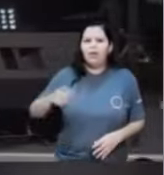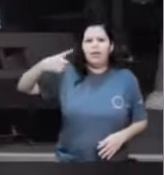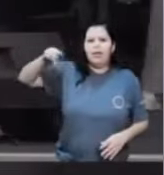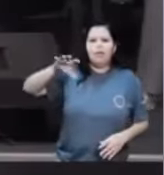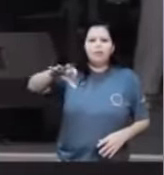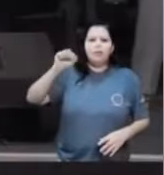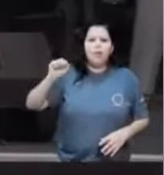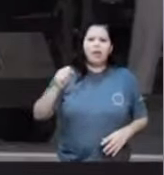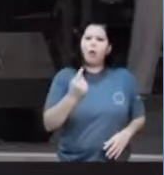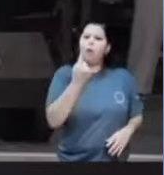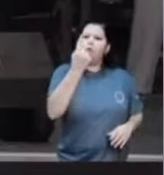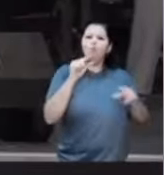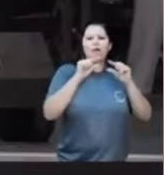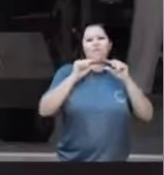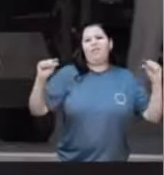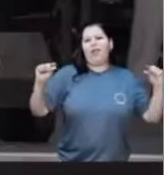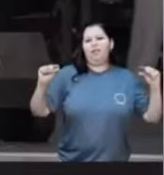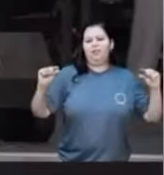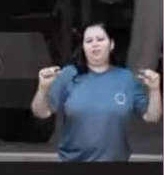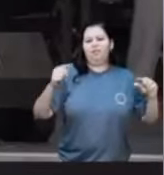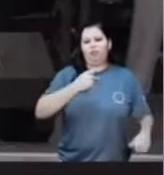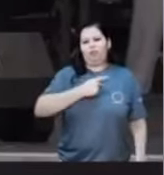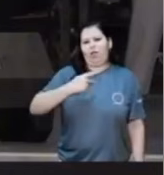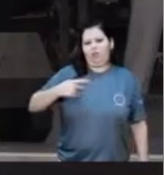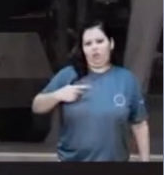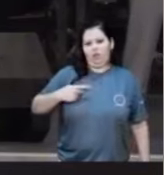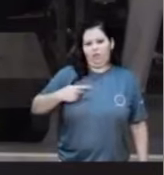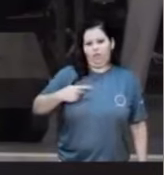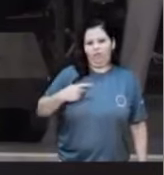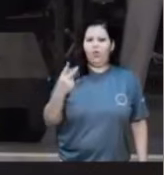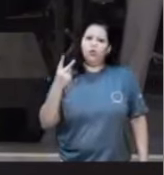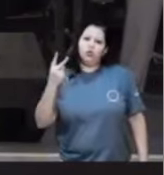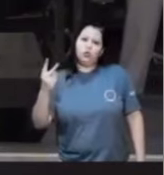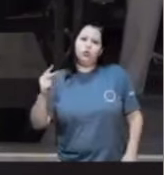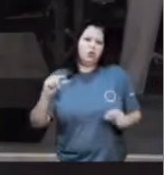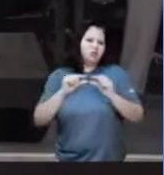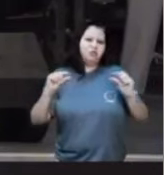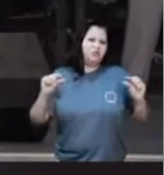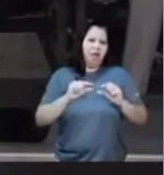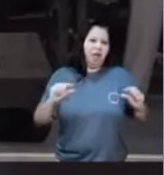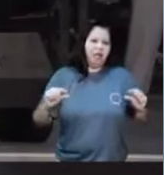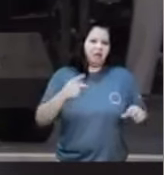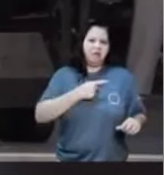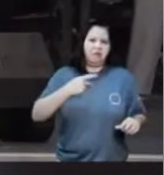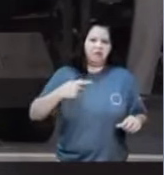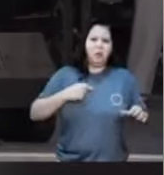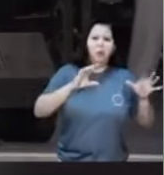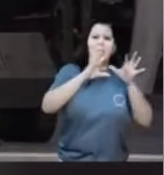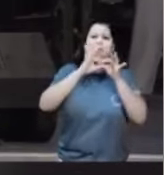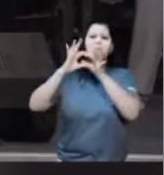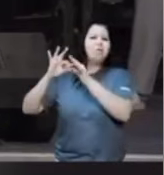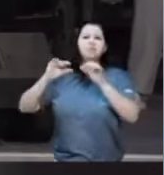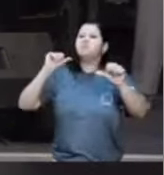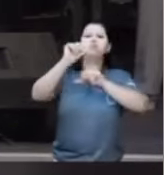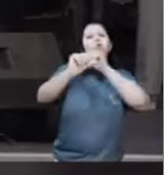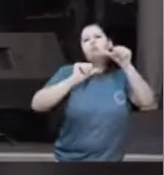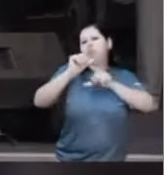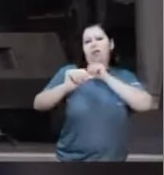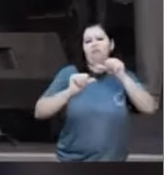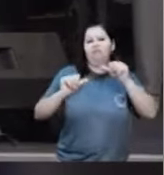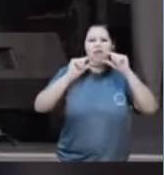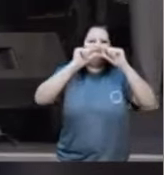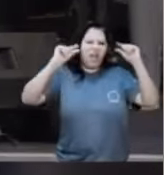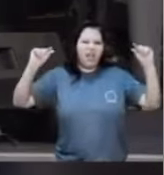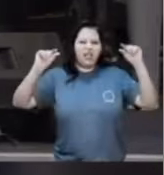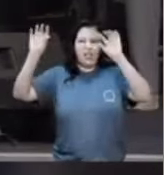cristãos mal intencionados ele fica nervoso com algumas pessoas que tiram o texto fora de contexto e ainda chama a